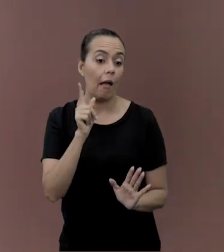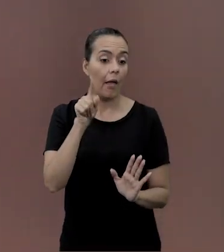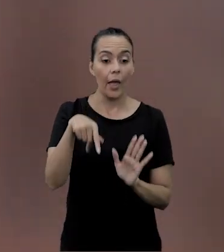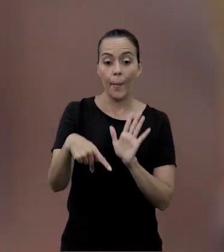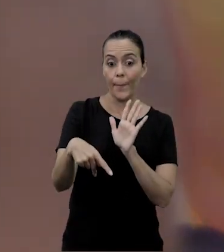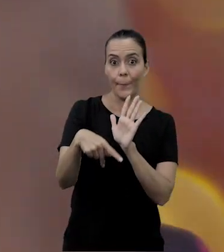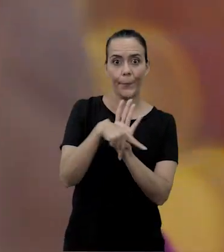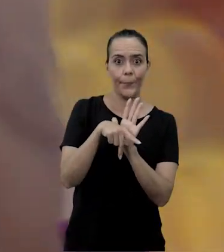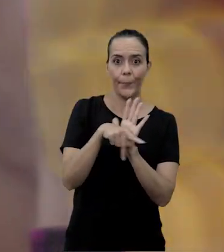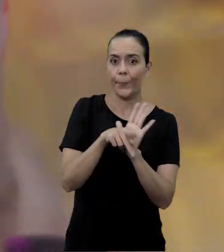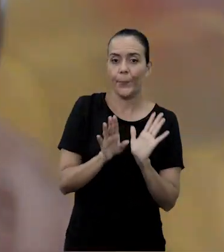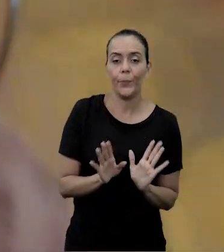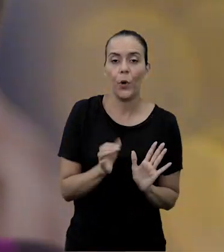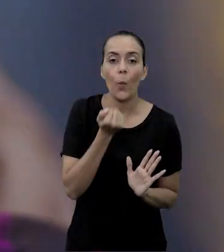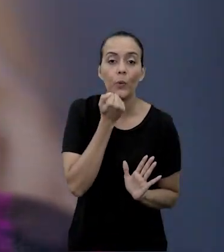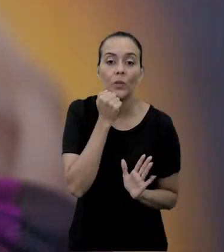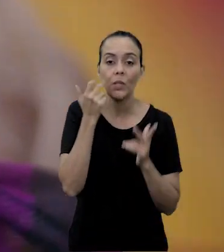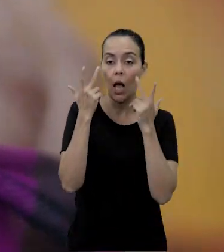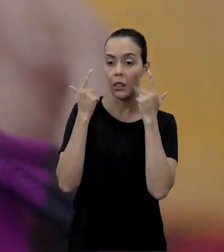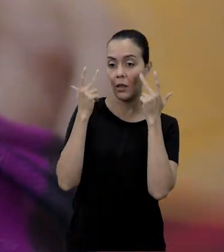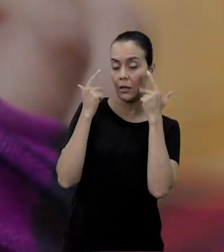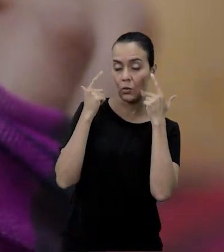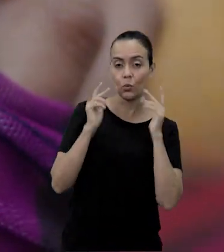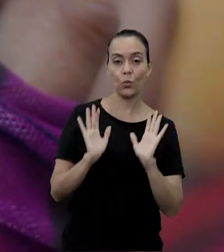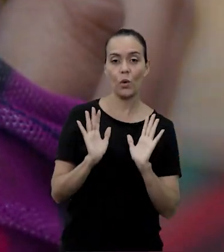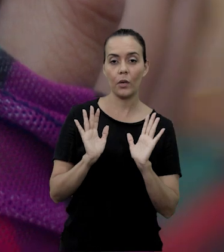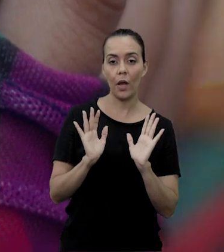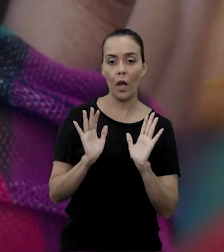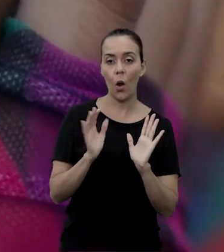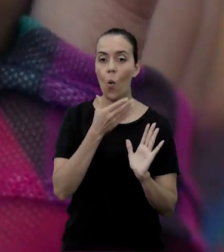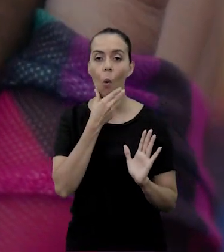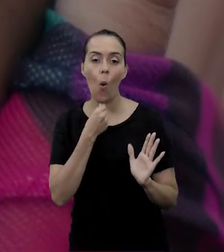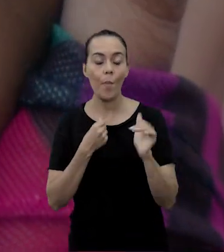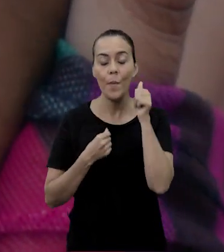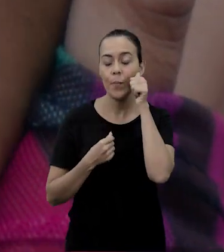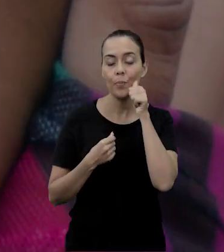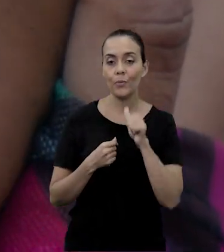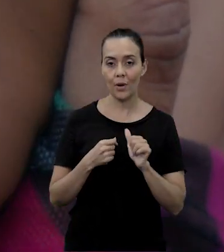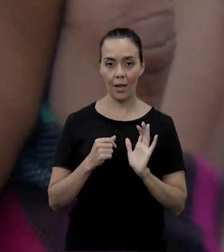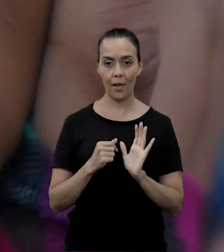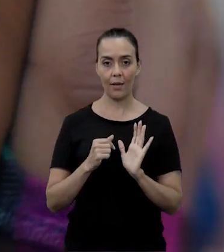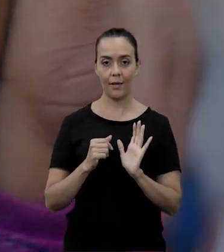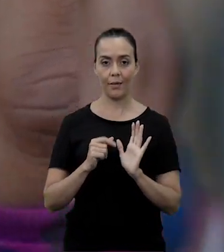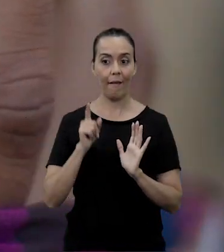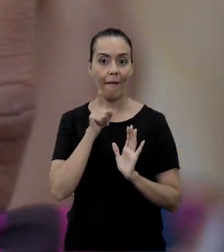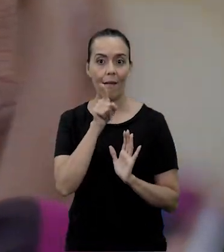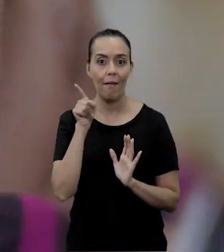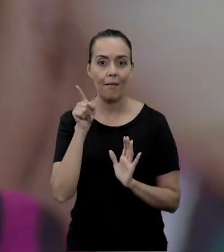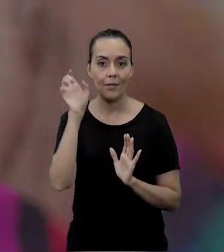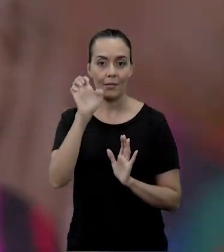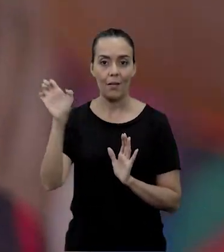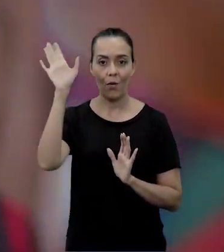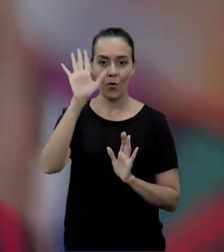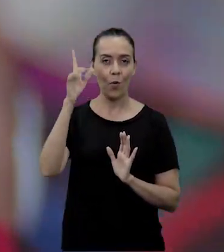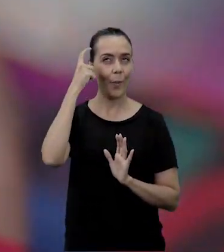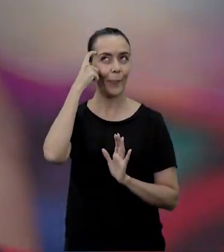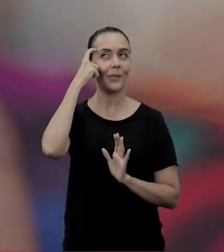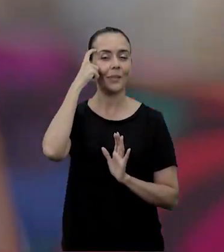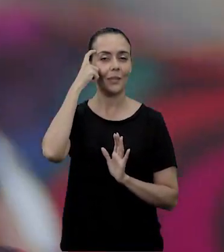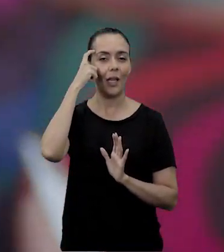ciência natural, a distinção entre os diversos grupos e a hierarquia a ser estabelecida por eles. Então, nesse